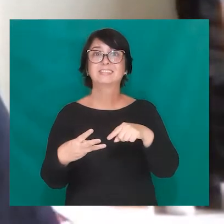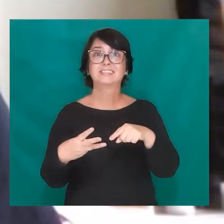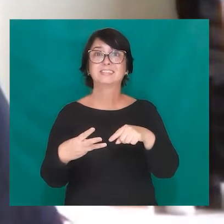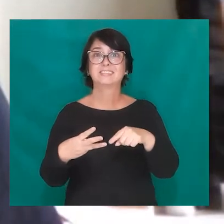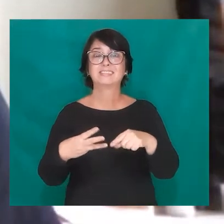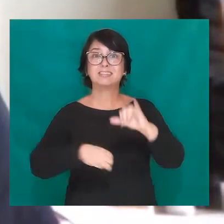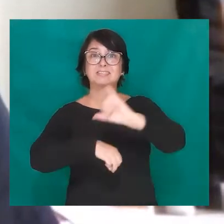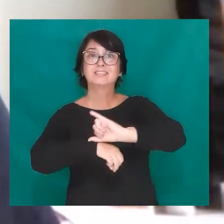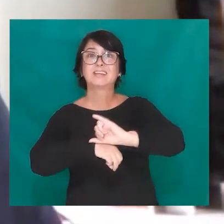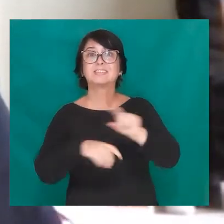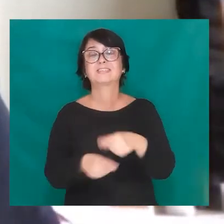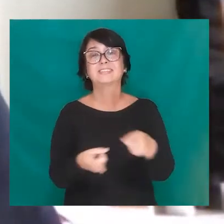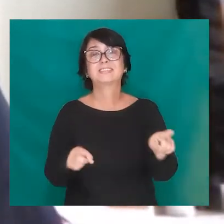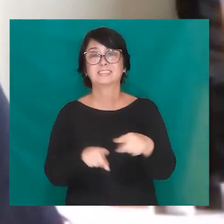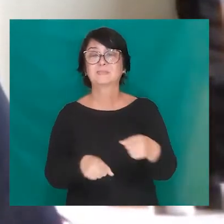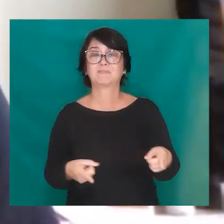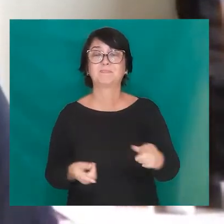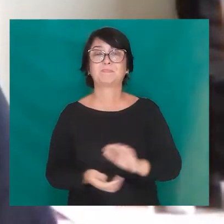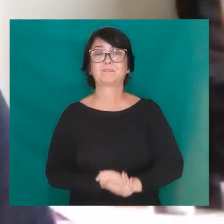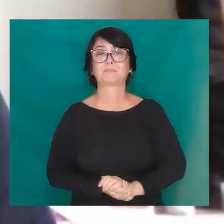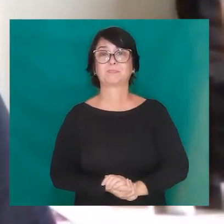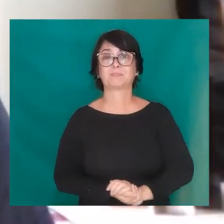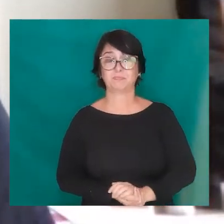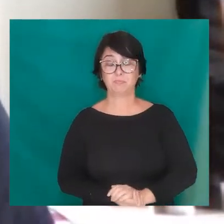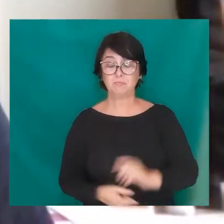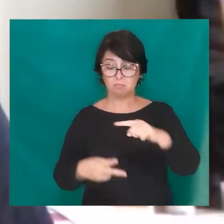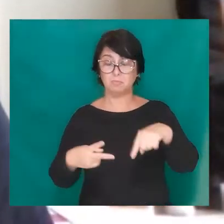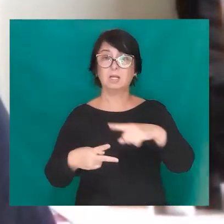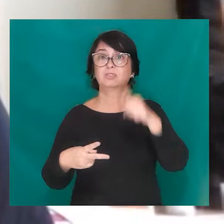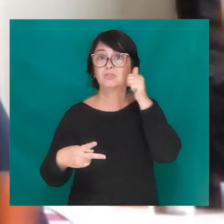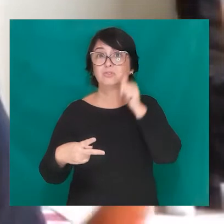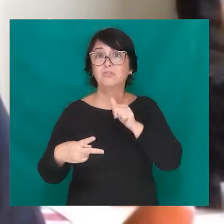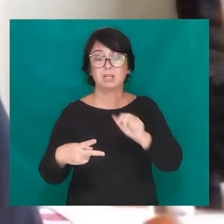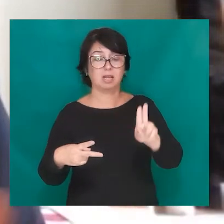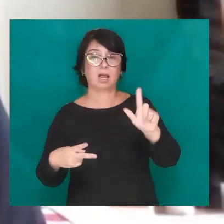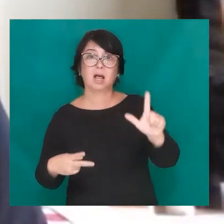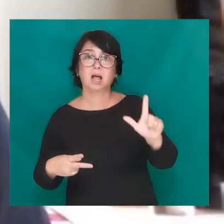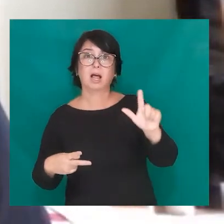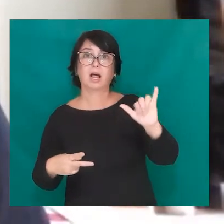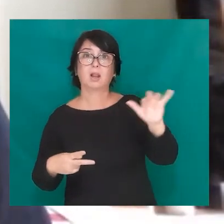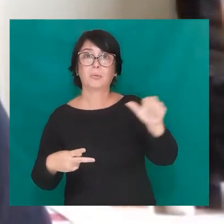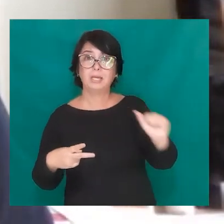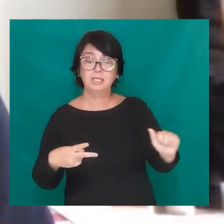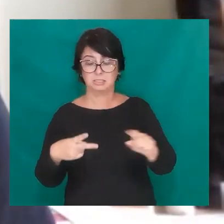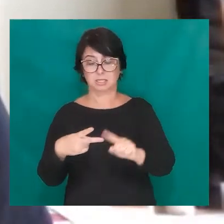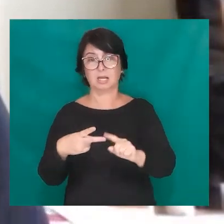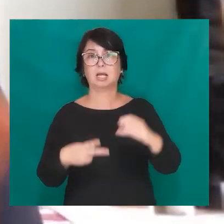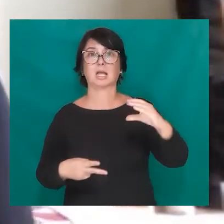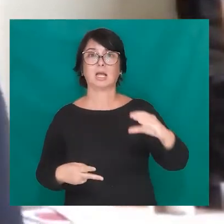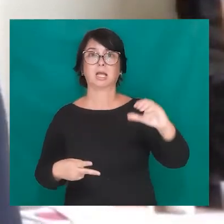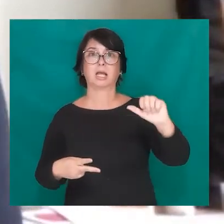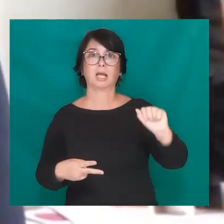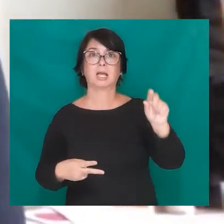do Centro Musical Antônio Adolfo. Por que isso? As minhas duas filhas, Luísa, a mais nova, e Carol, a mais velha,